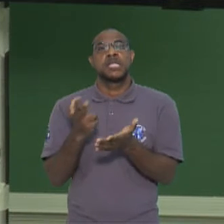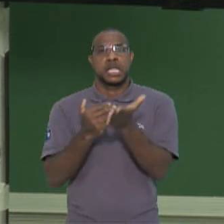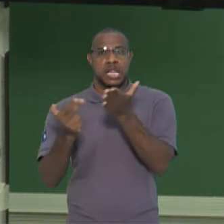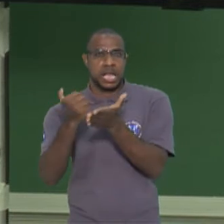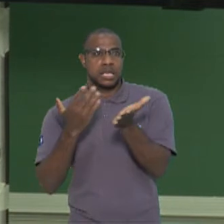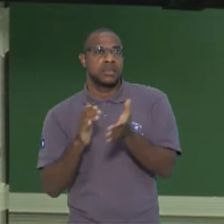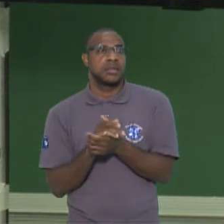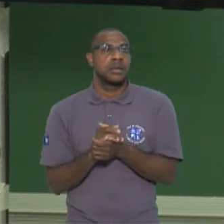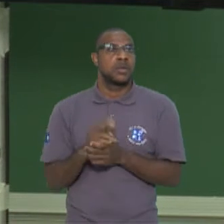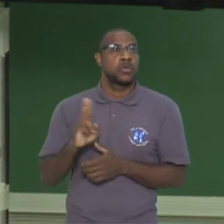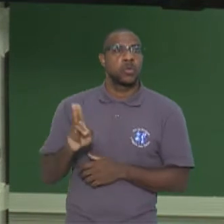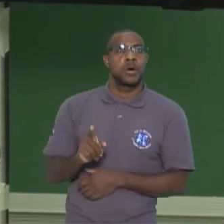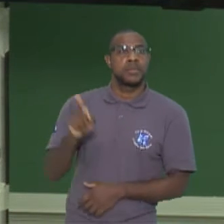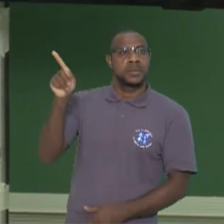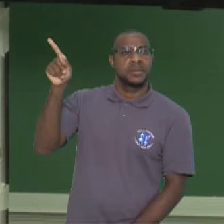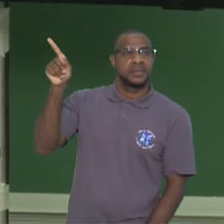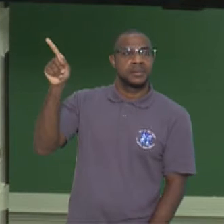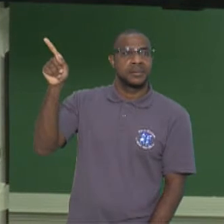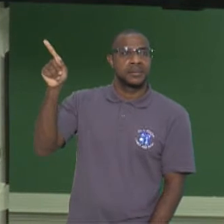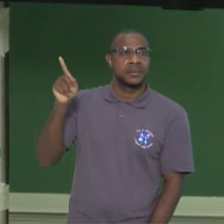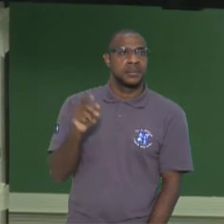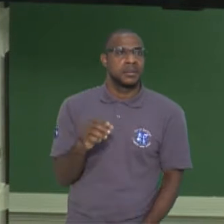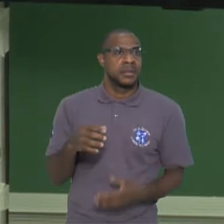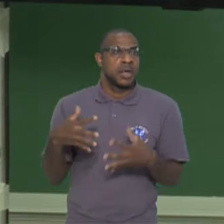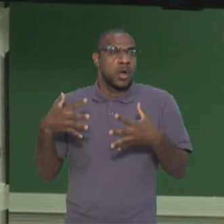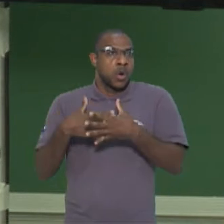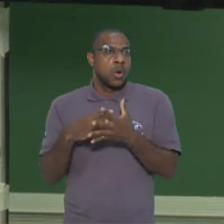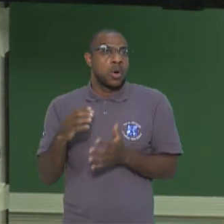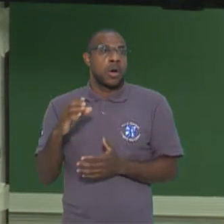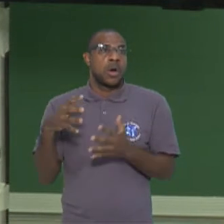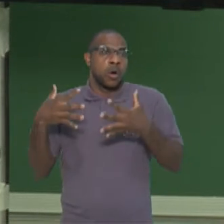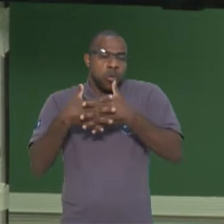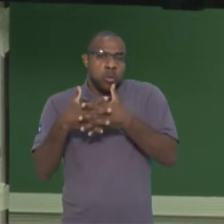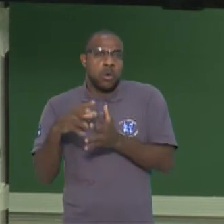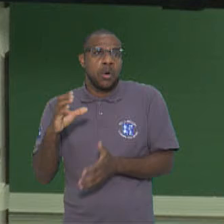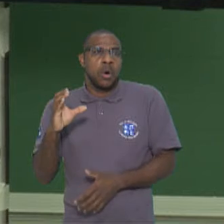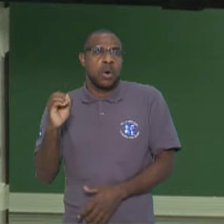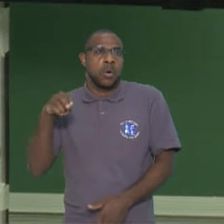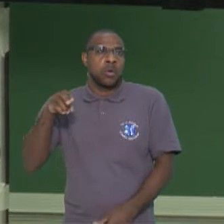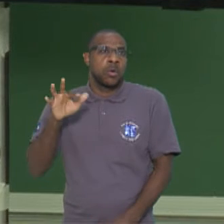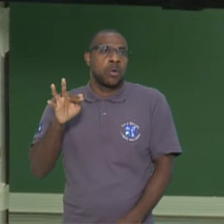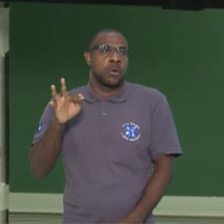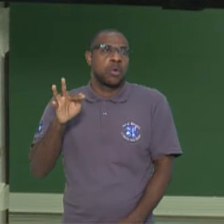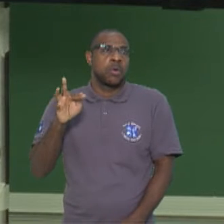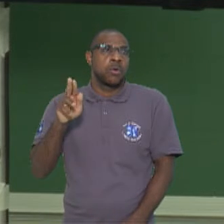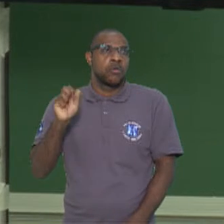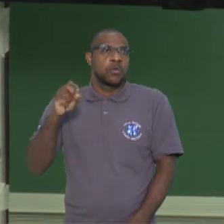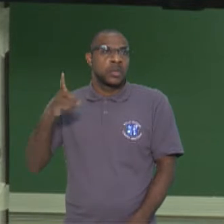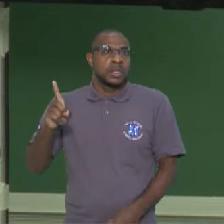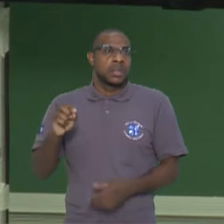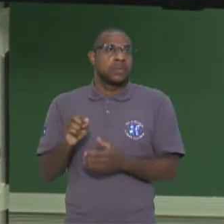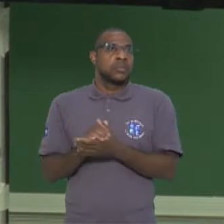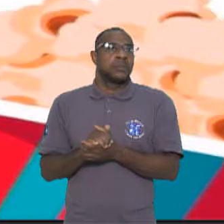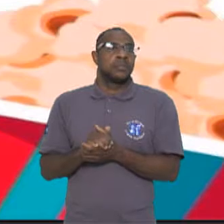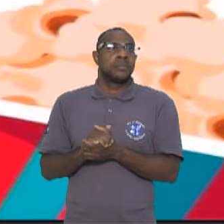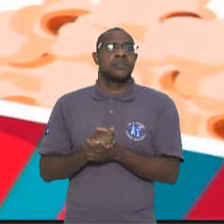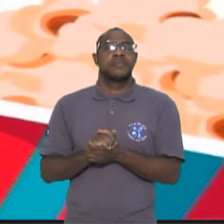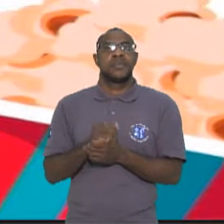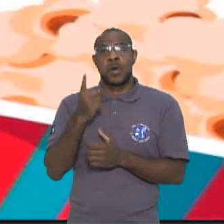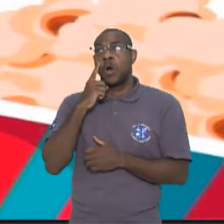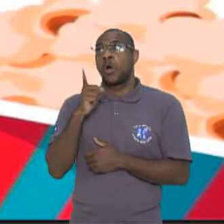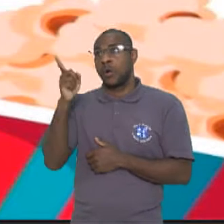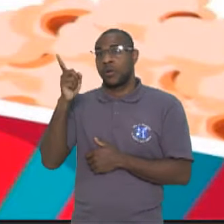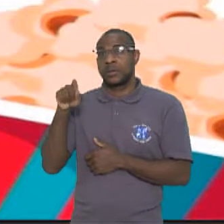E o nome é Confusão com os Bichos. Então, apreciem, a gente já retorna comentando.